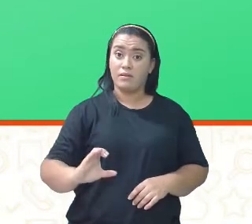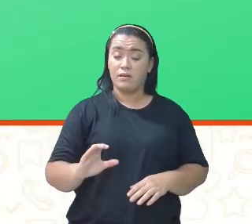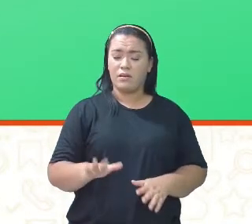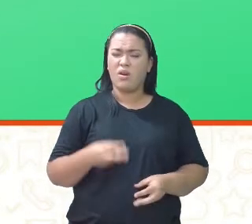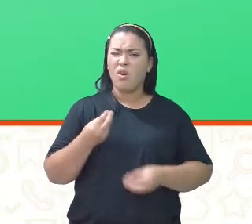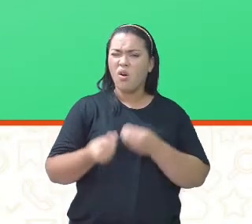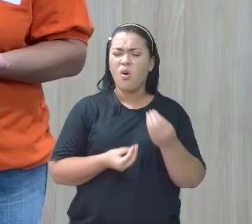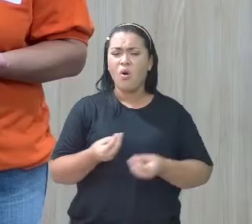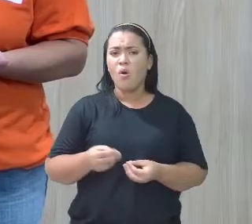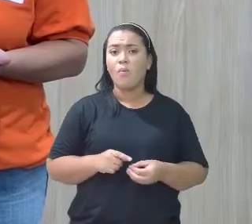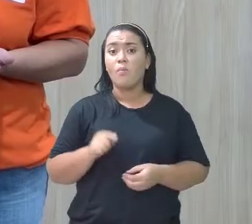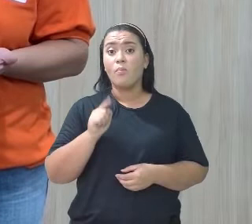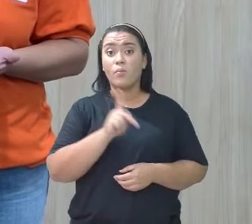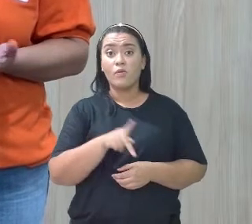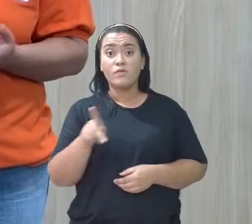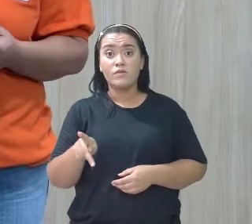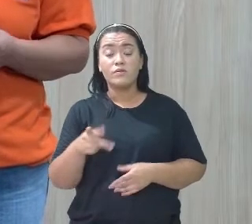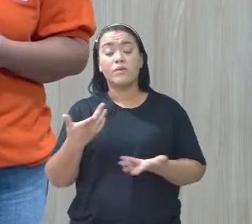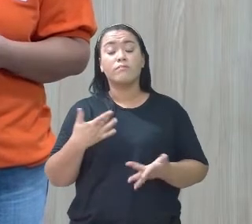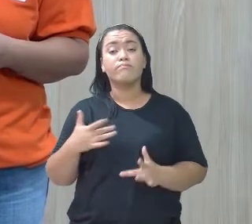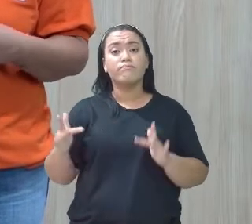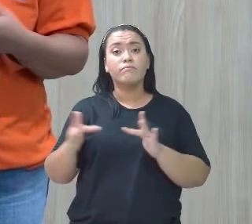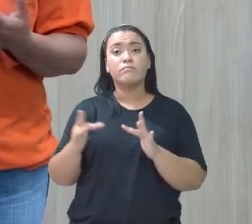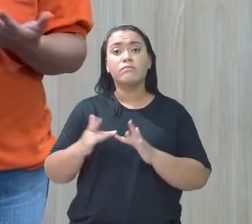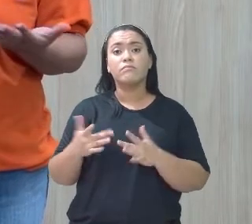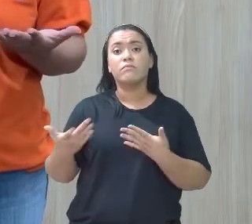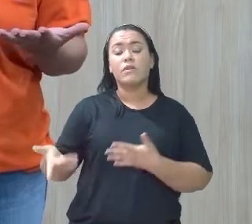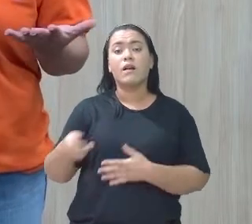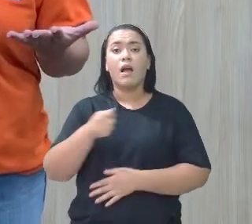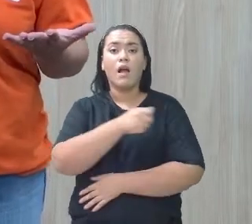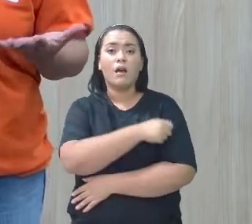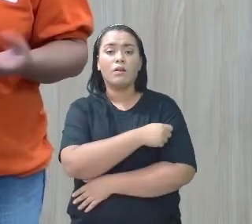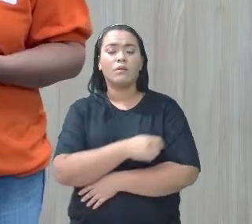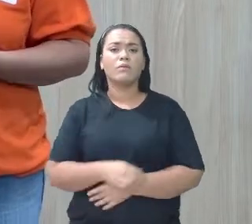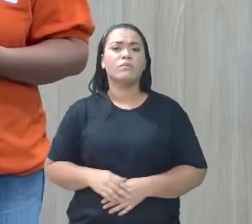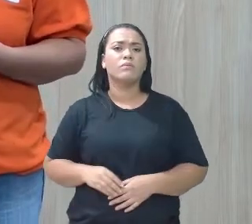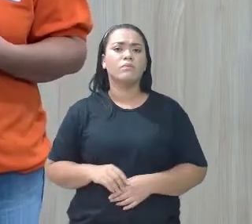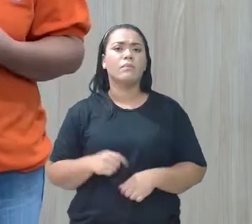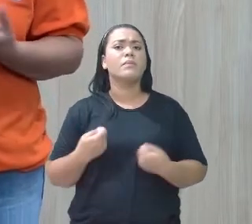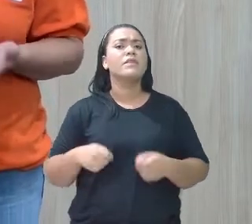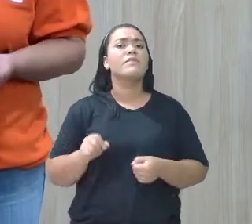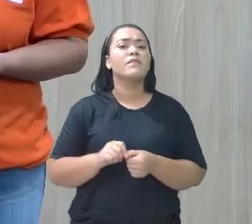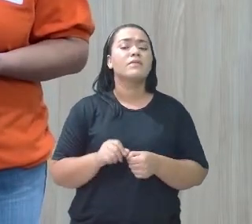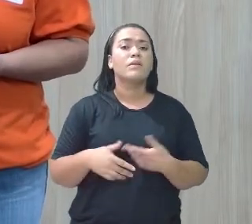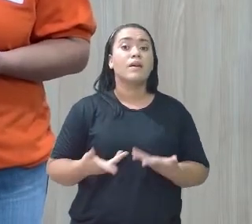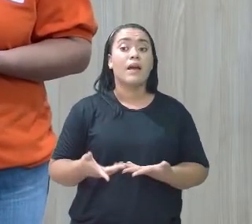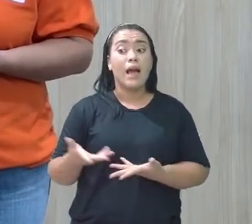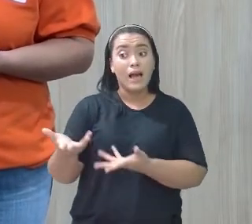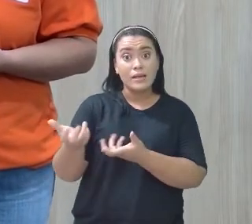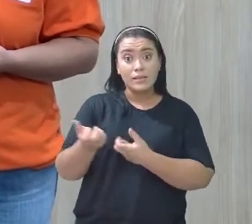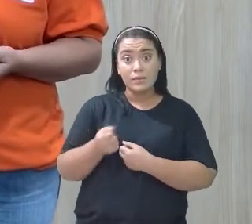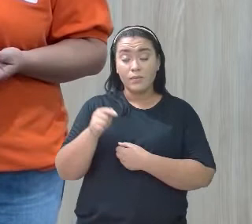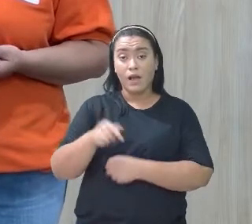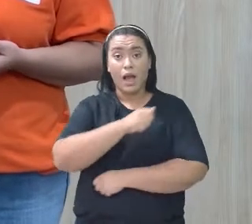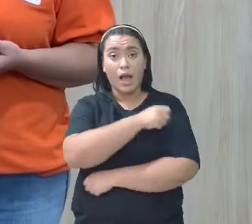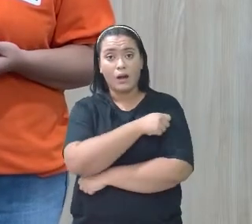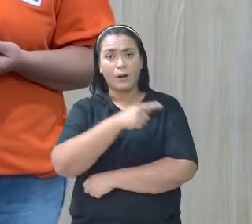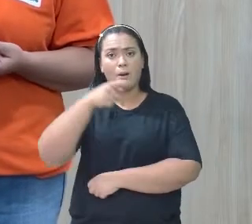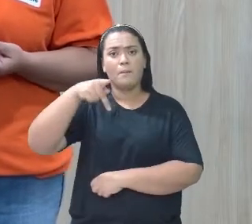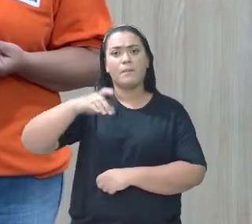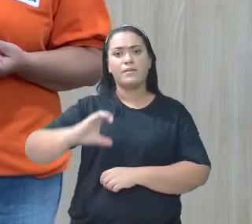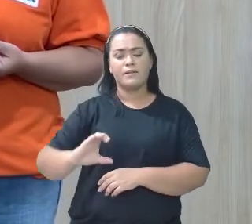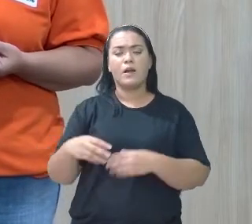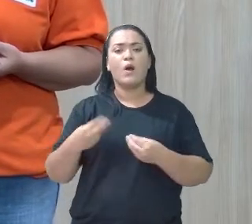esse professor vai estar com esse aluno, não é? O que é que ele deve fazer ao receber esse estudante com paralisia